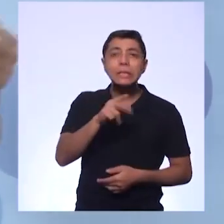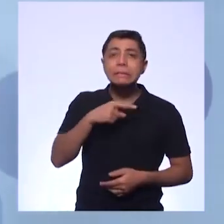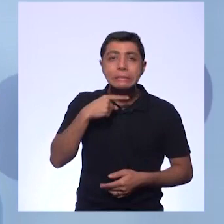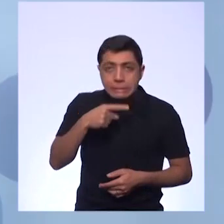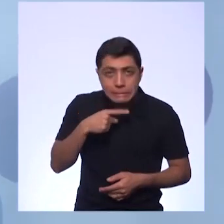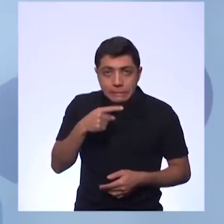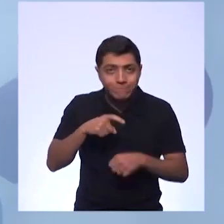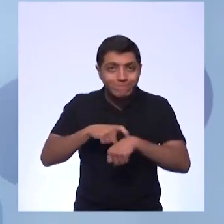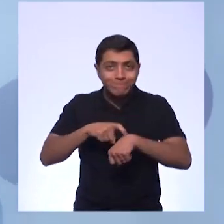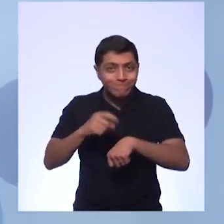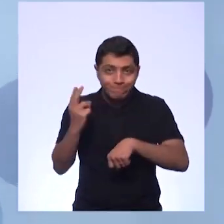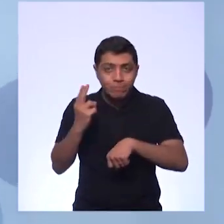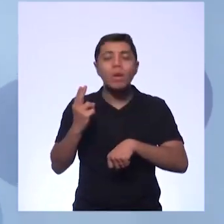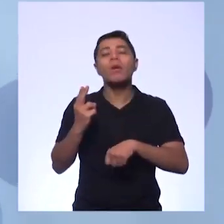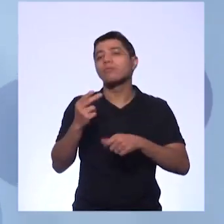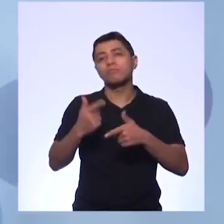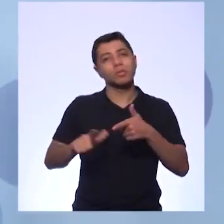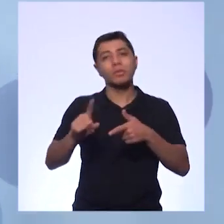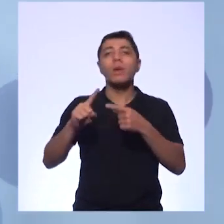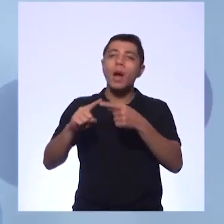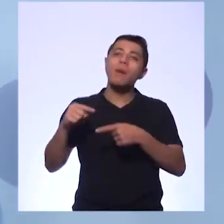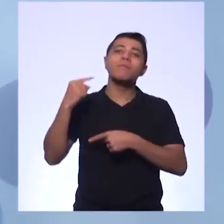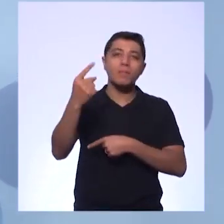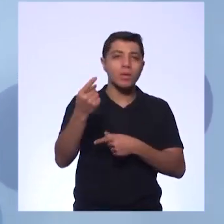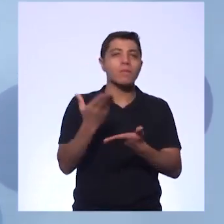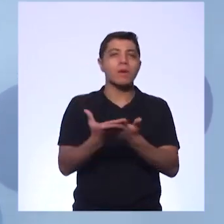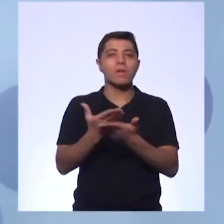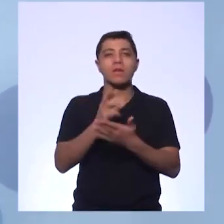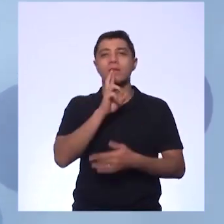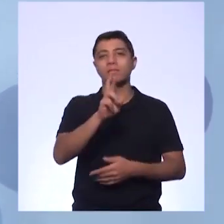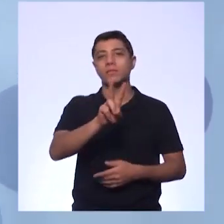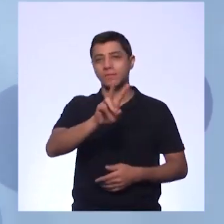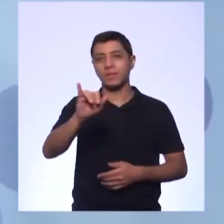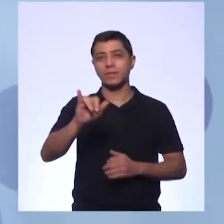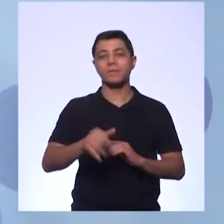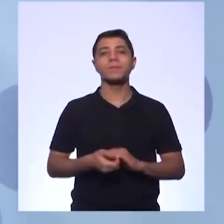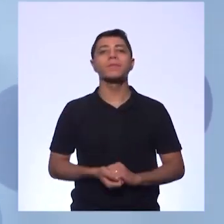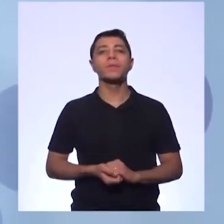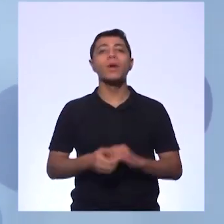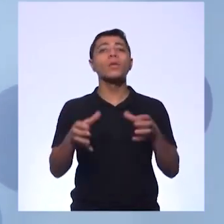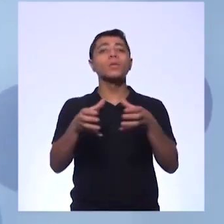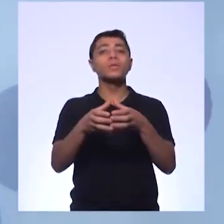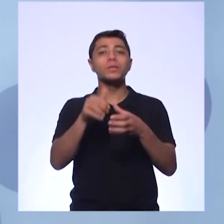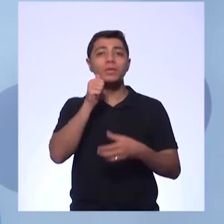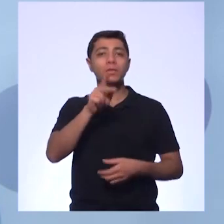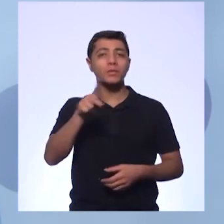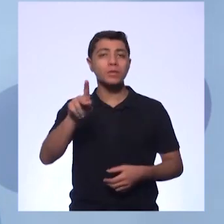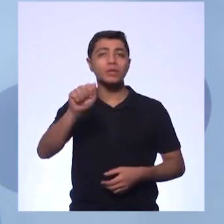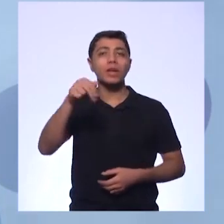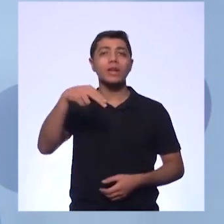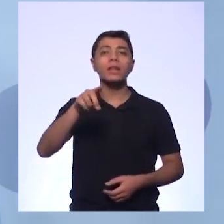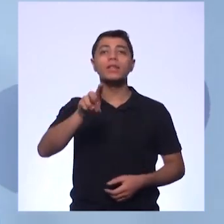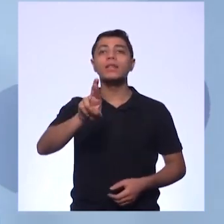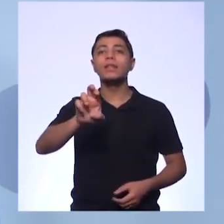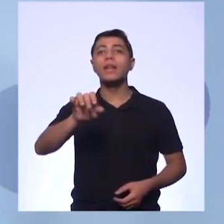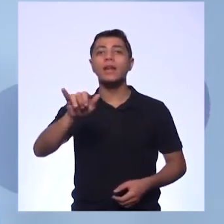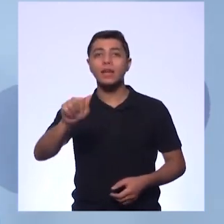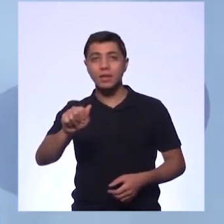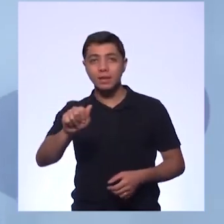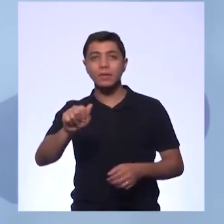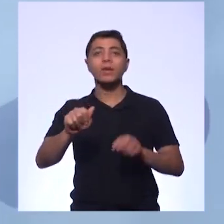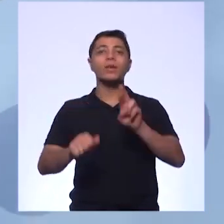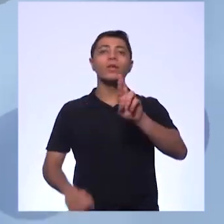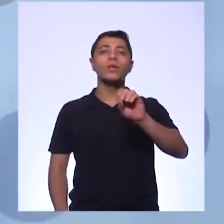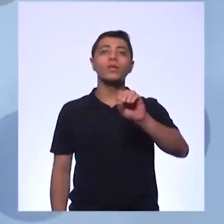Falando sobre chat, agradecer aí a participação das professoras Andréia, Iris, Maria Aparecida, Rosenilda,